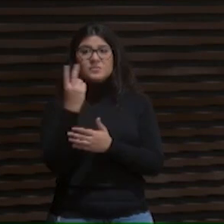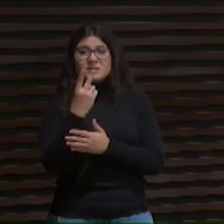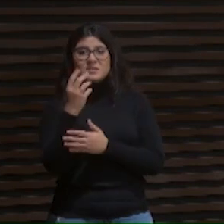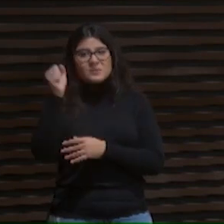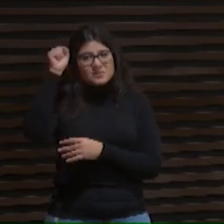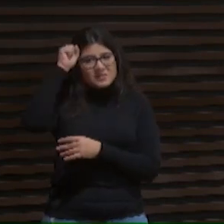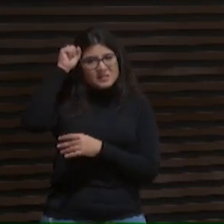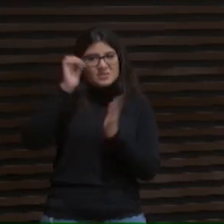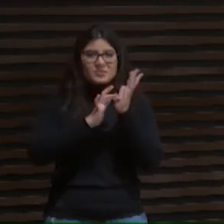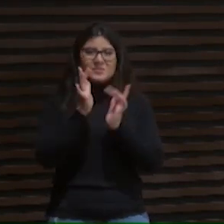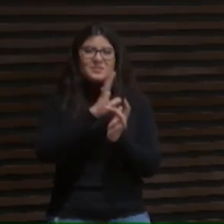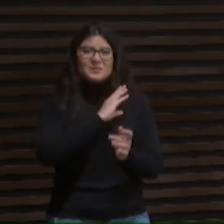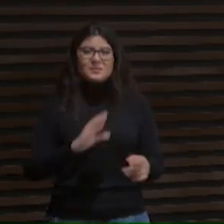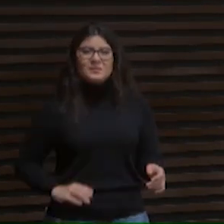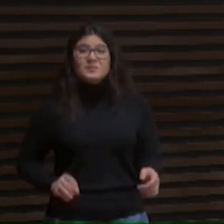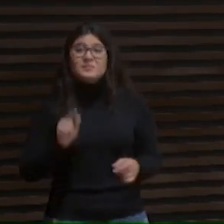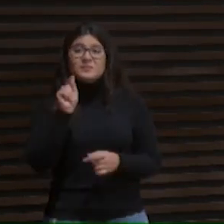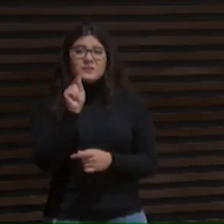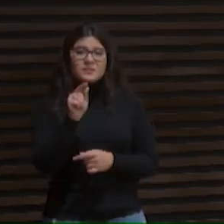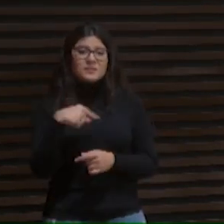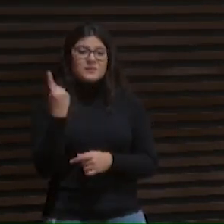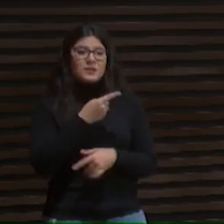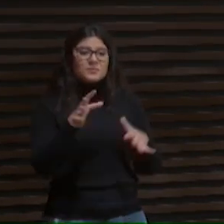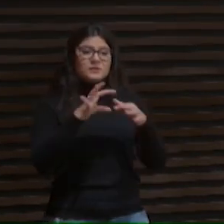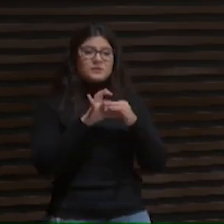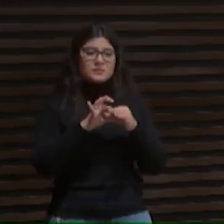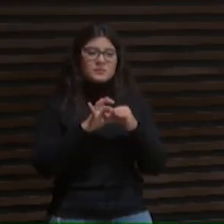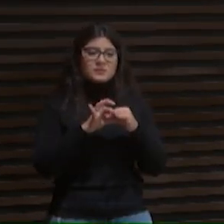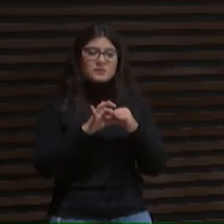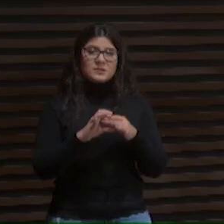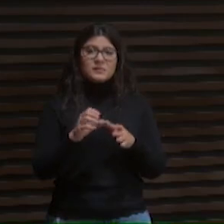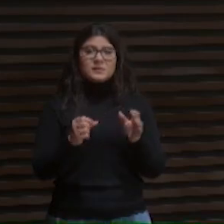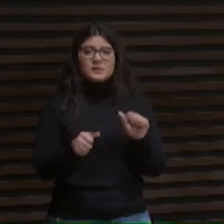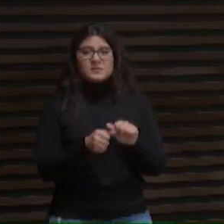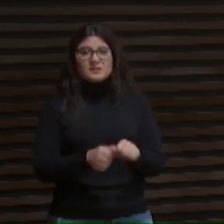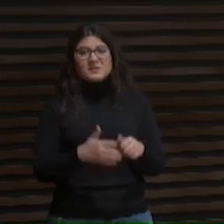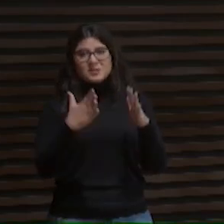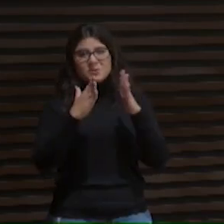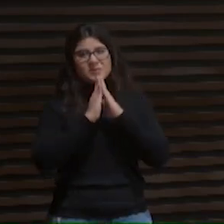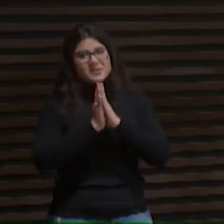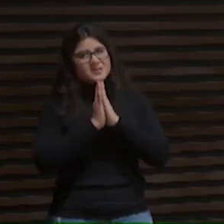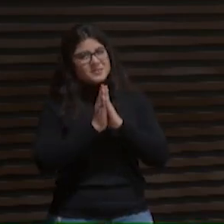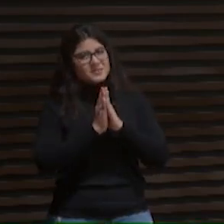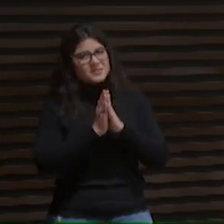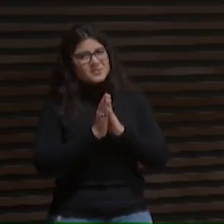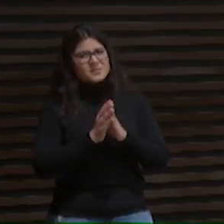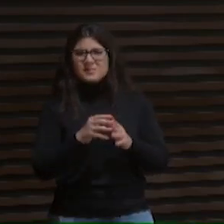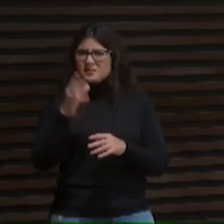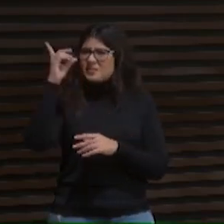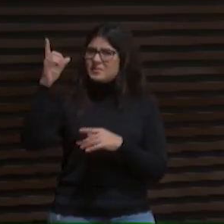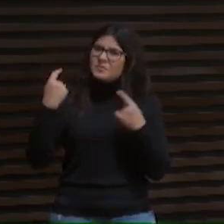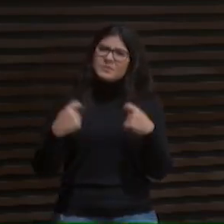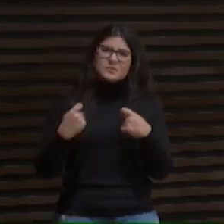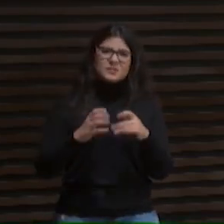Jesus Cristo. Para quê? Para nos relacionar. Ele criou a oração. Você acha que Deus precisa da